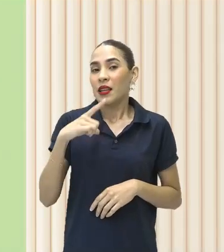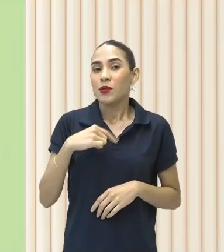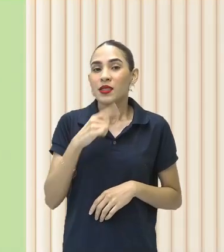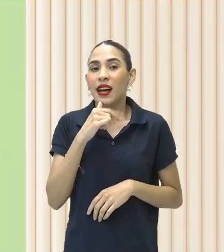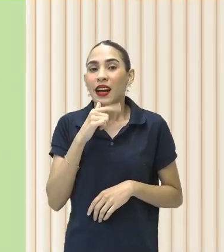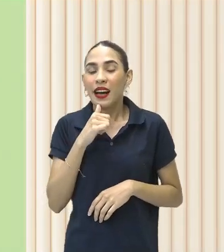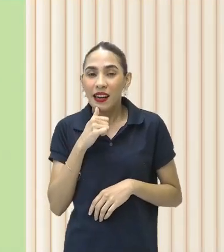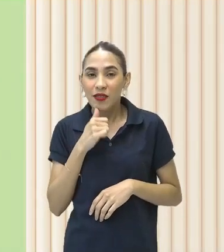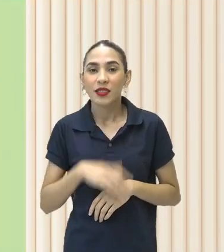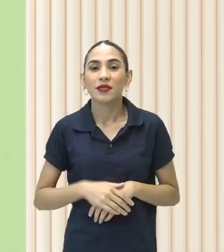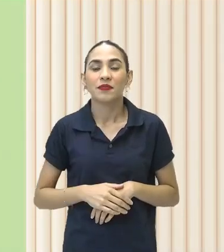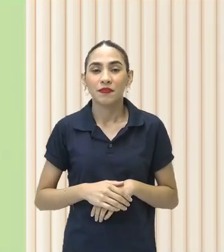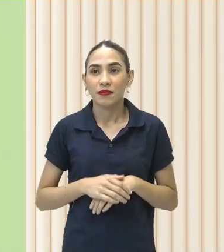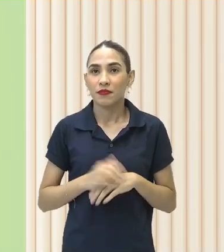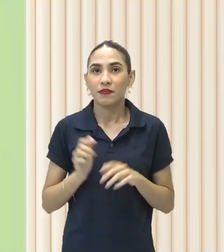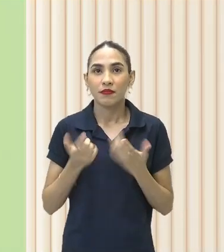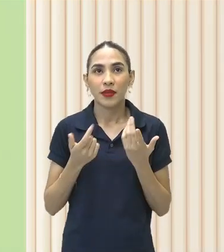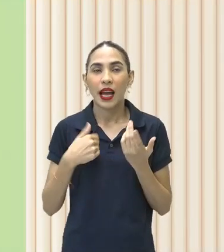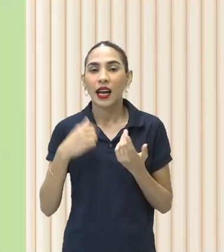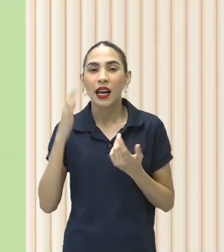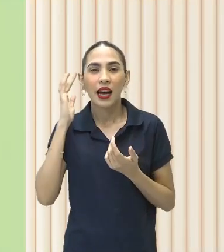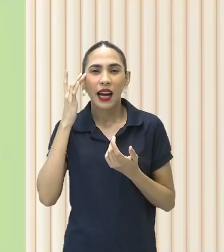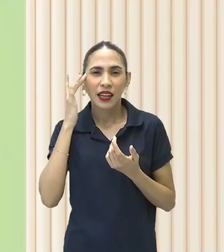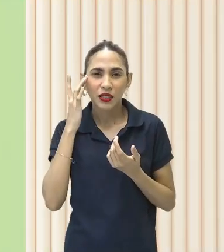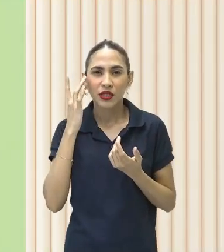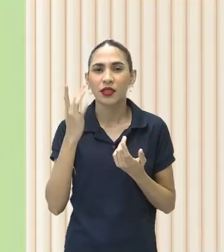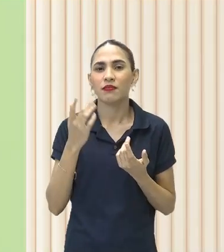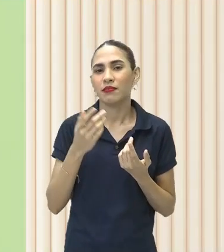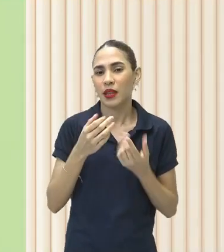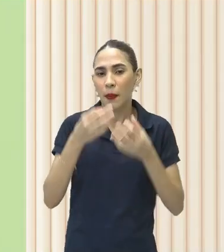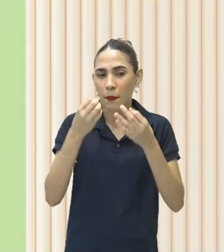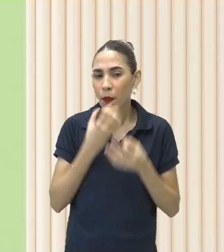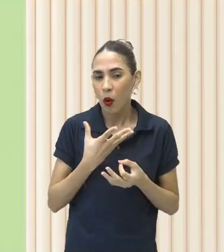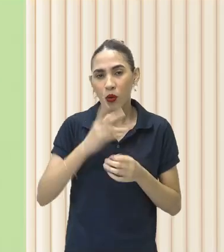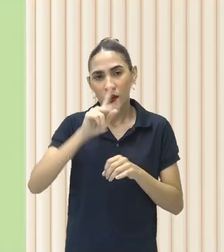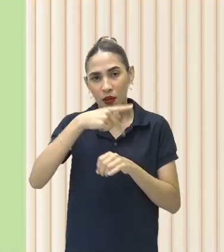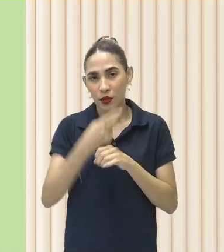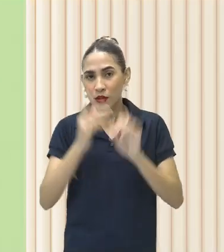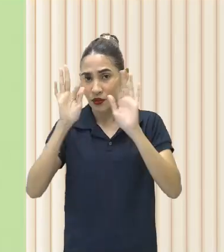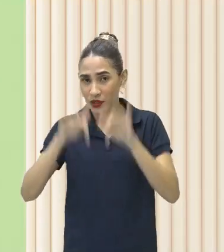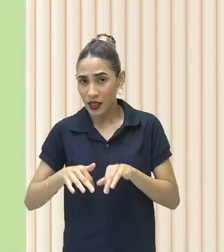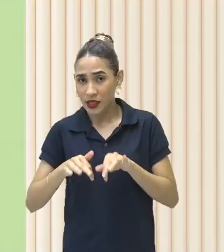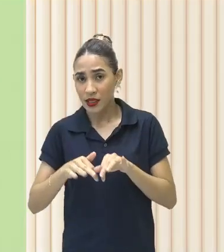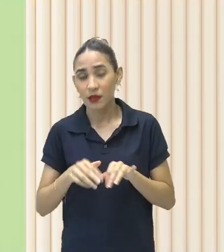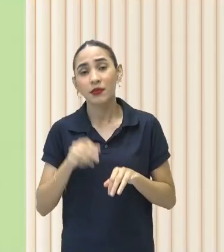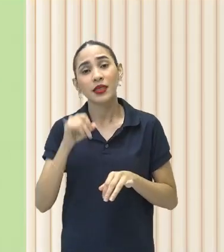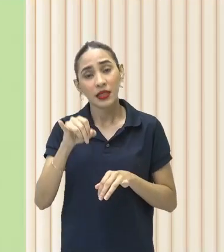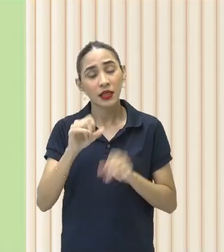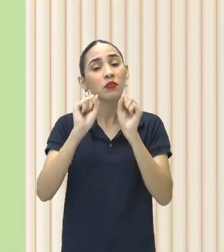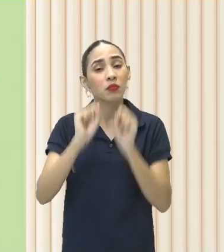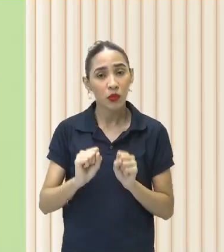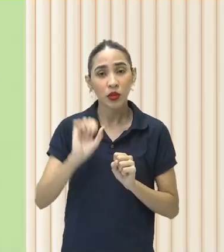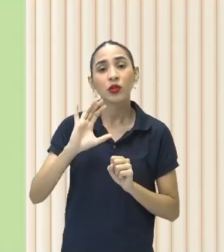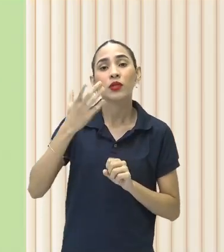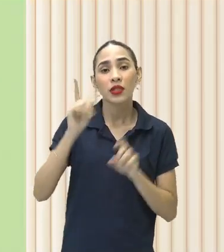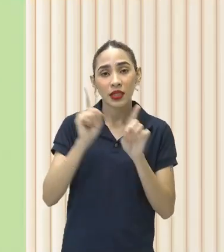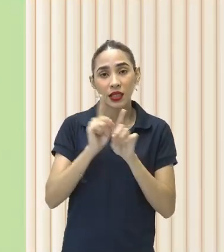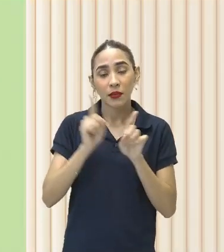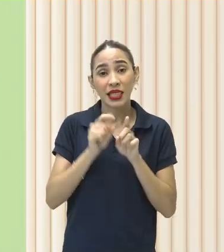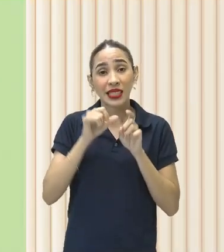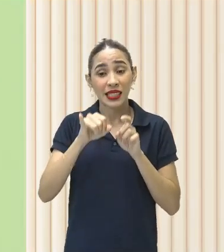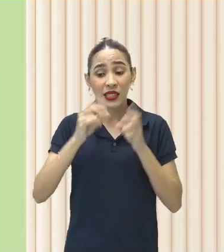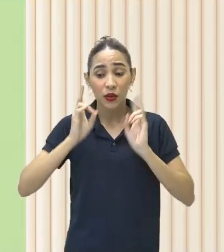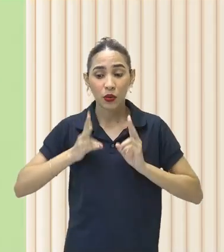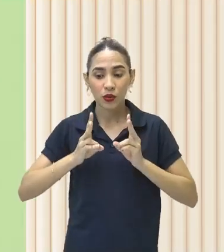água suficiente, que a gente acha que é suficiente, que um dia ela não vai acabar. Sim, pode acontecer se a gente